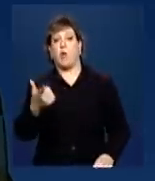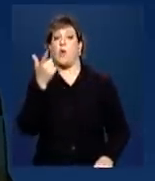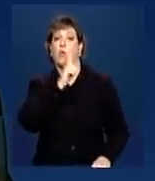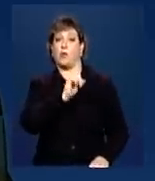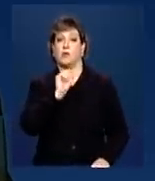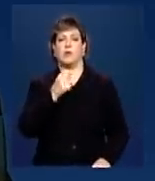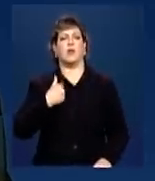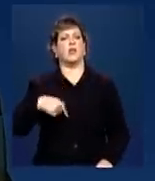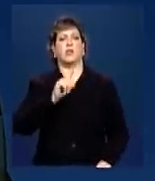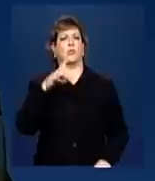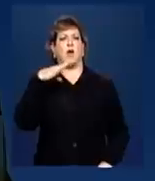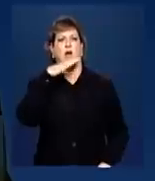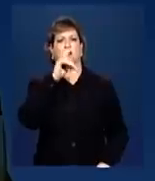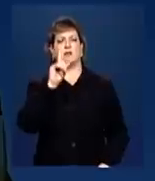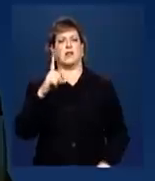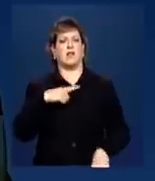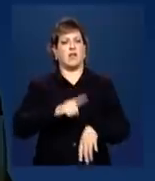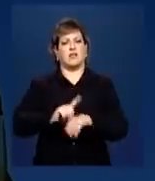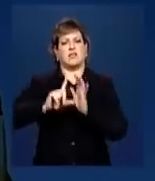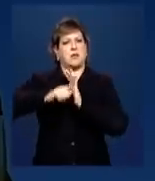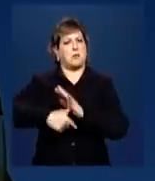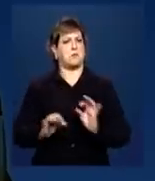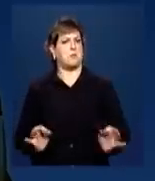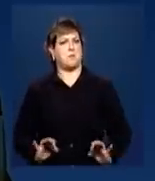Não achamos que haja nenhum atraso.